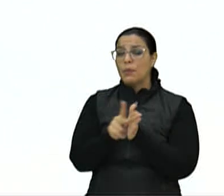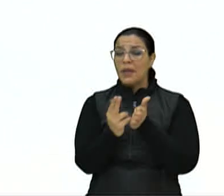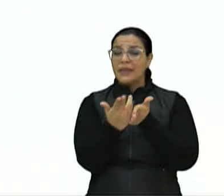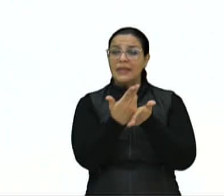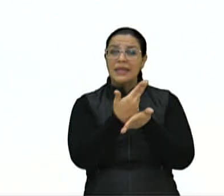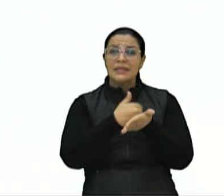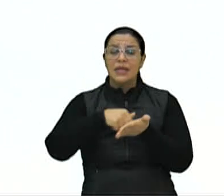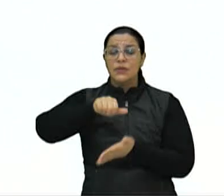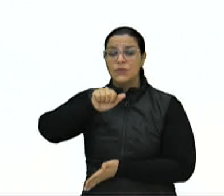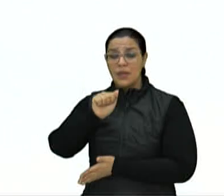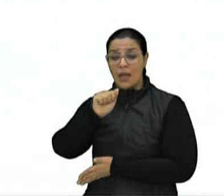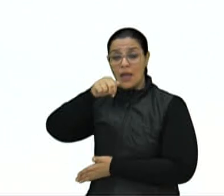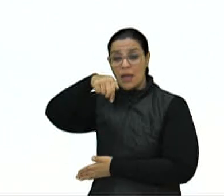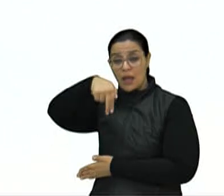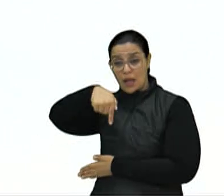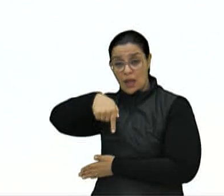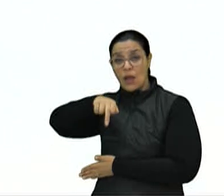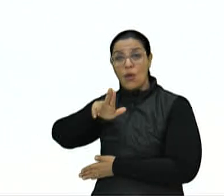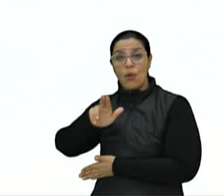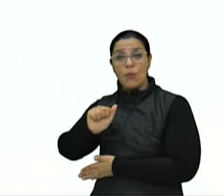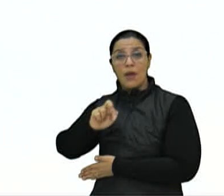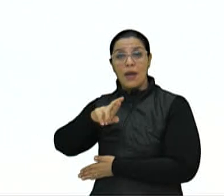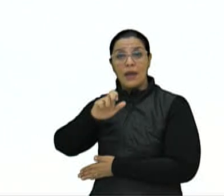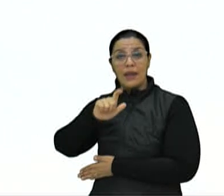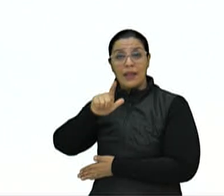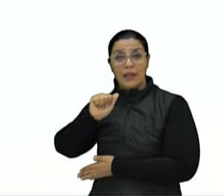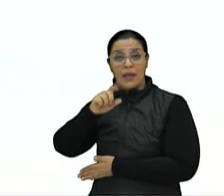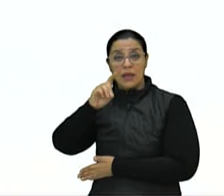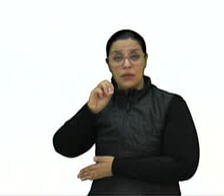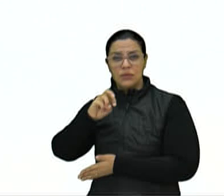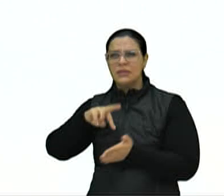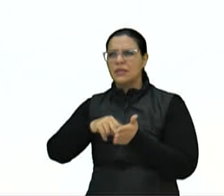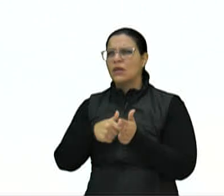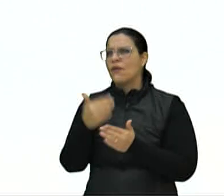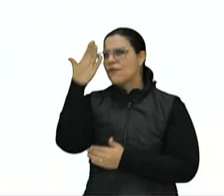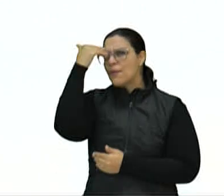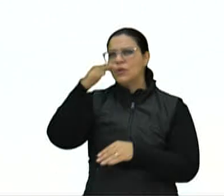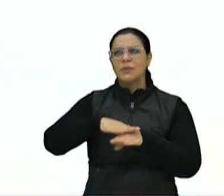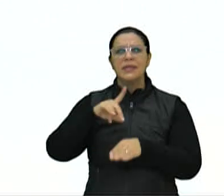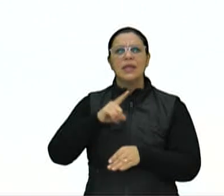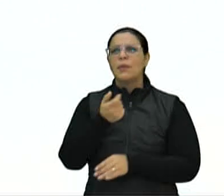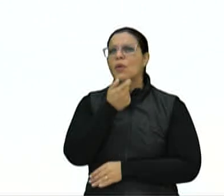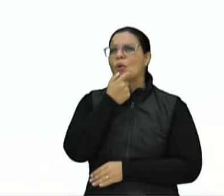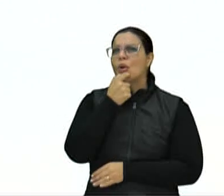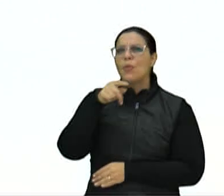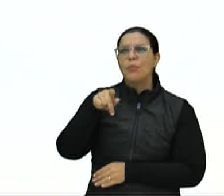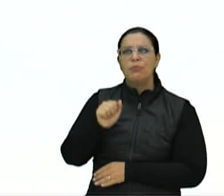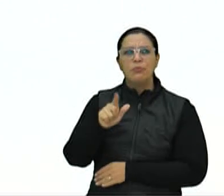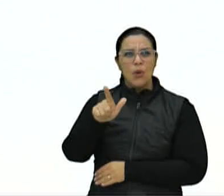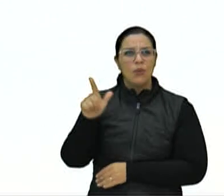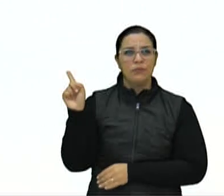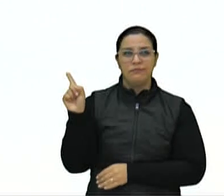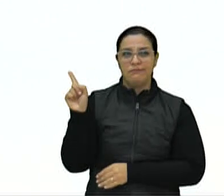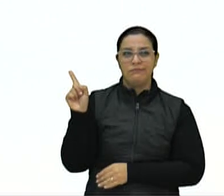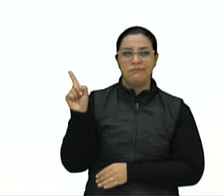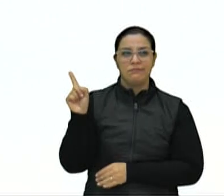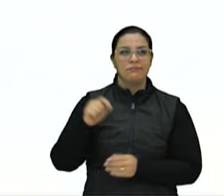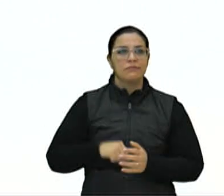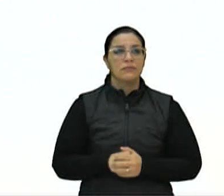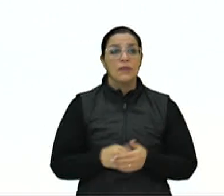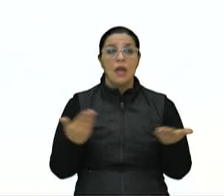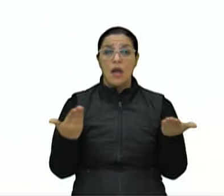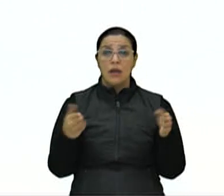desenhos aquarelados. Entre esses artistas, podemos destacar o inglês Paul Sandby.